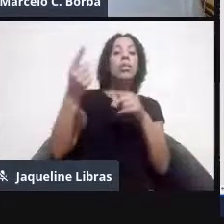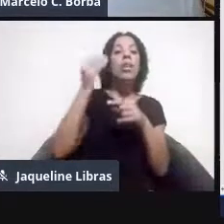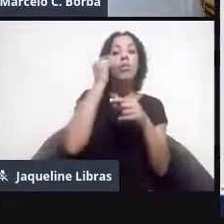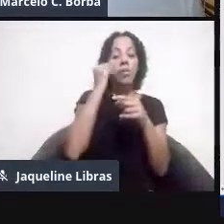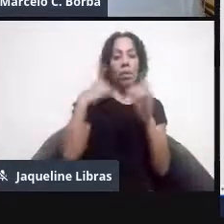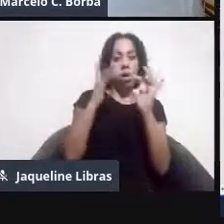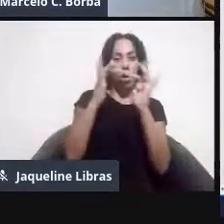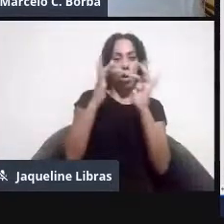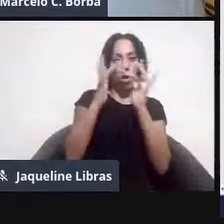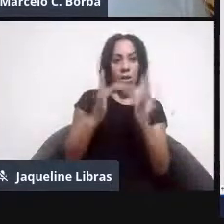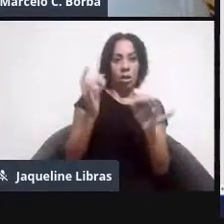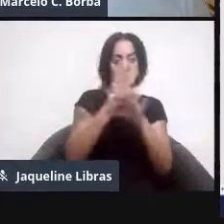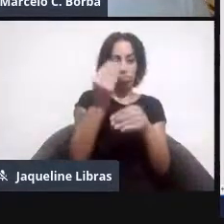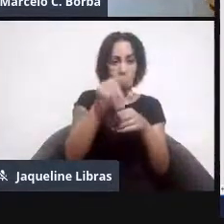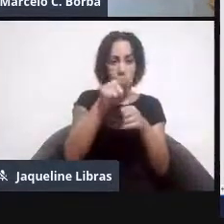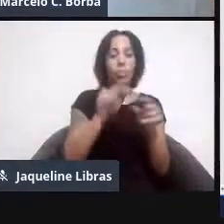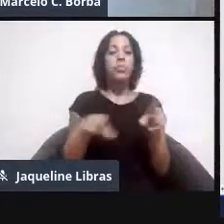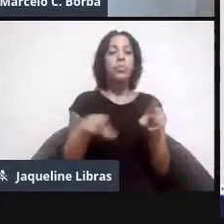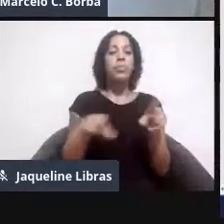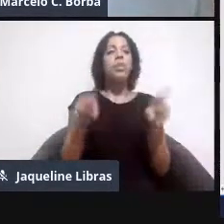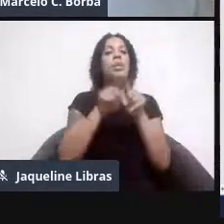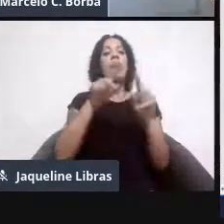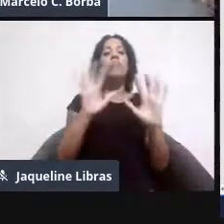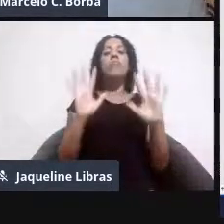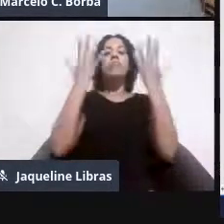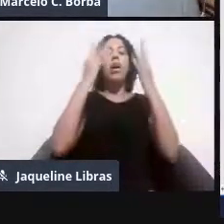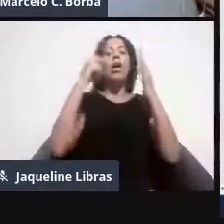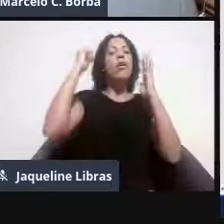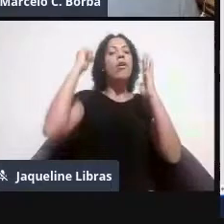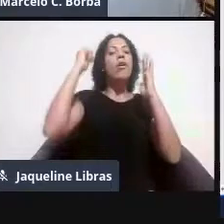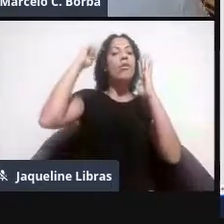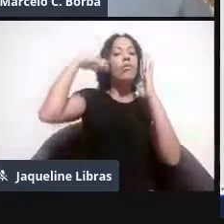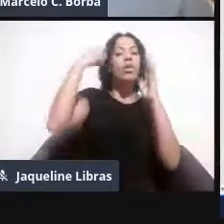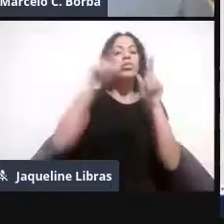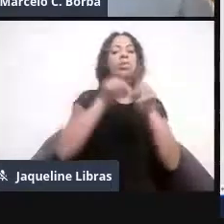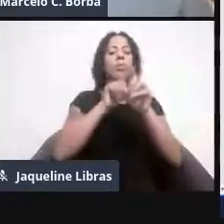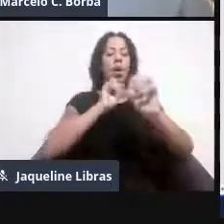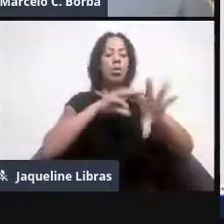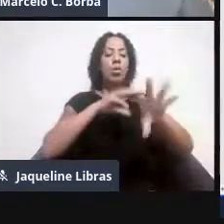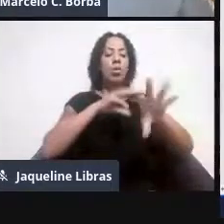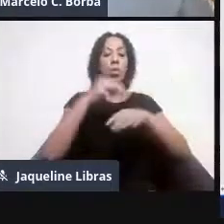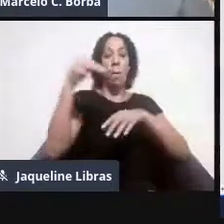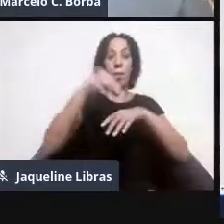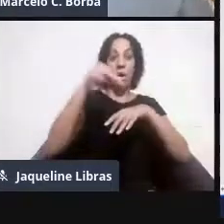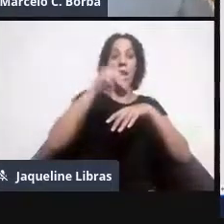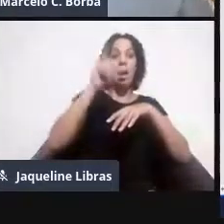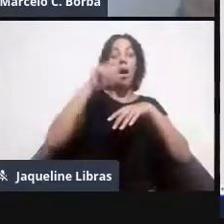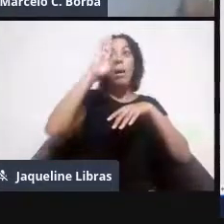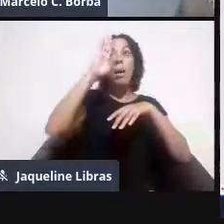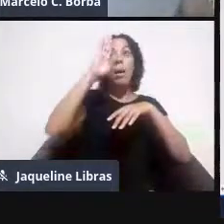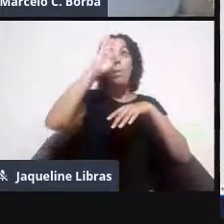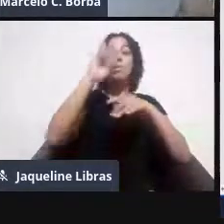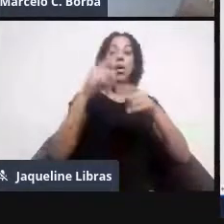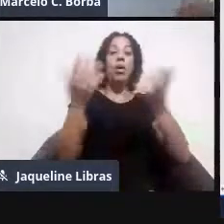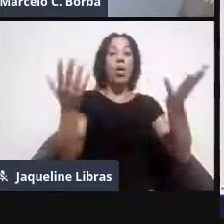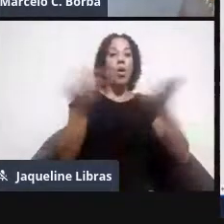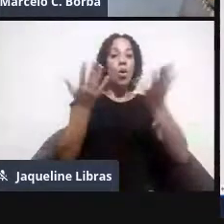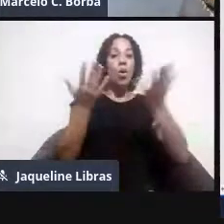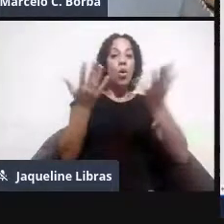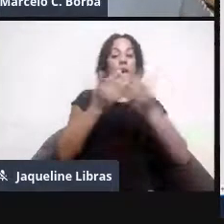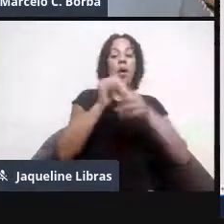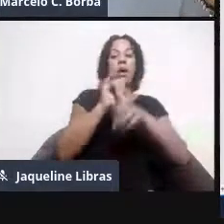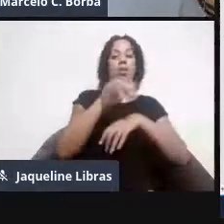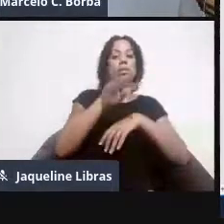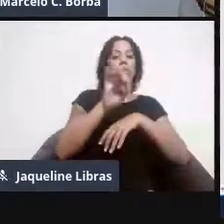e o Festival de Vídeos e Educação Matemática, que basicamente vai ser a nossa interface, minha com o Alessandro, a gente vai falar